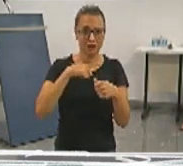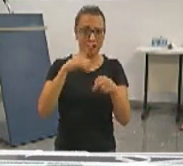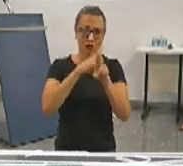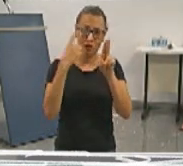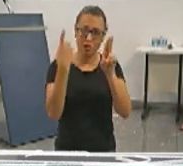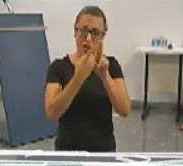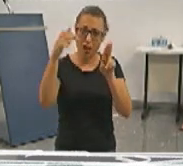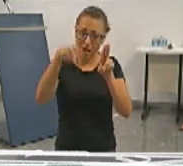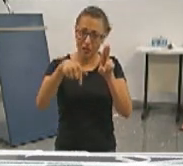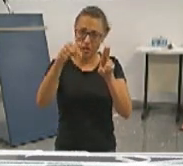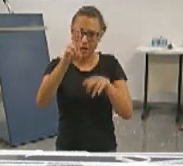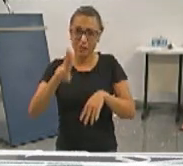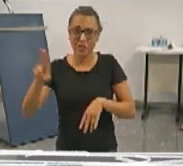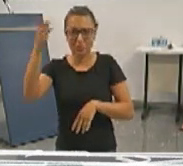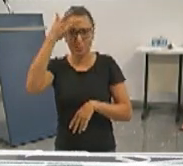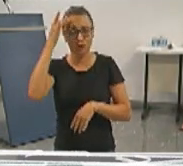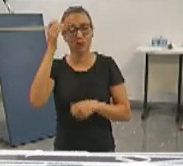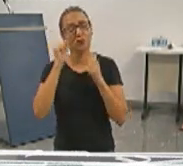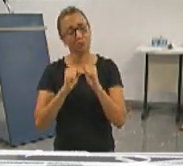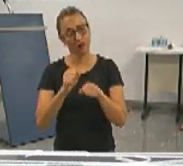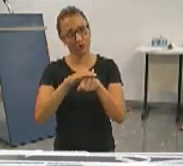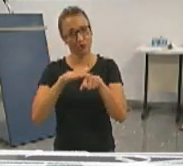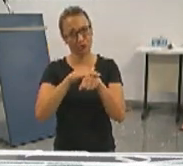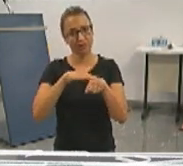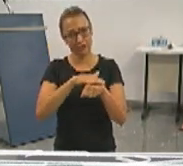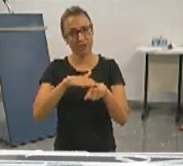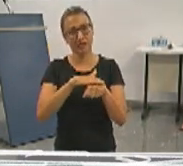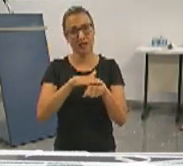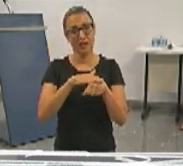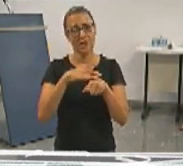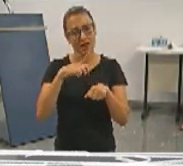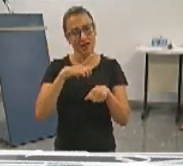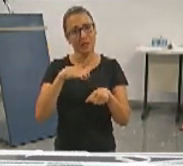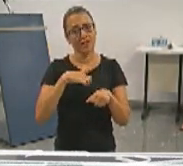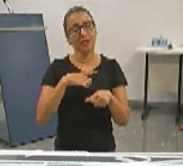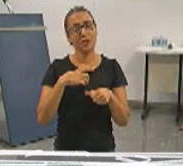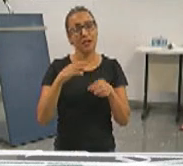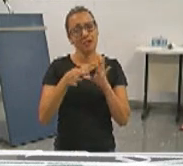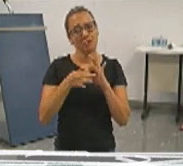dialogar, enfim, e de gerir essa universidade. Tempo.